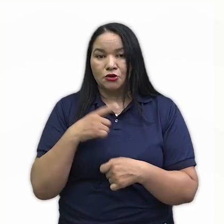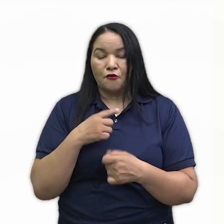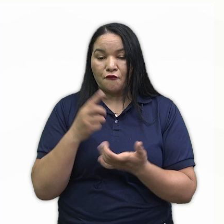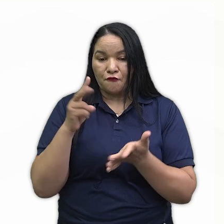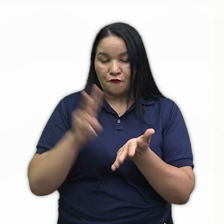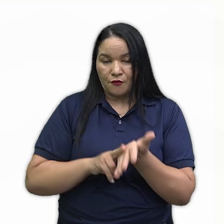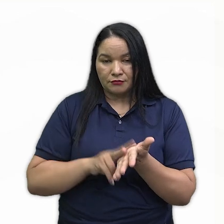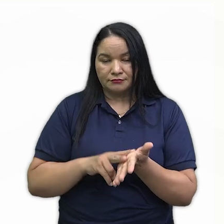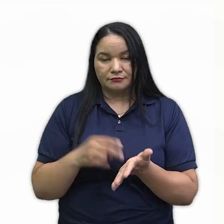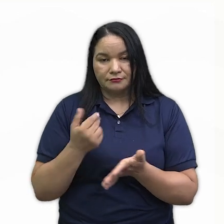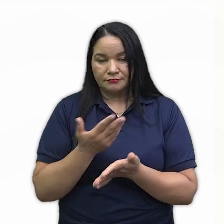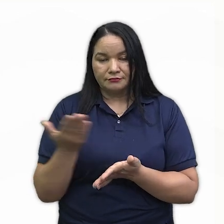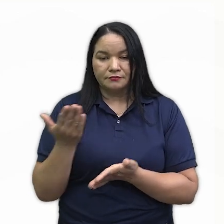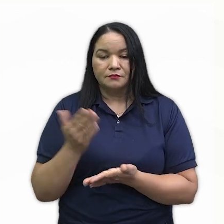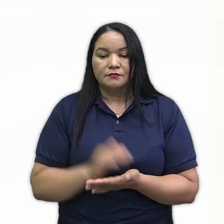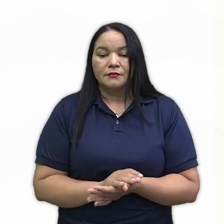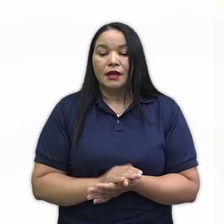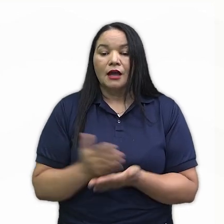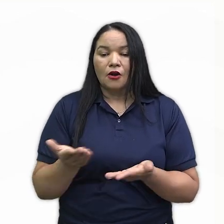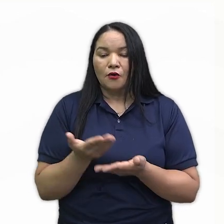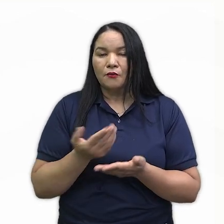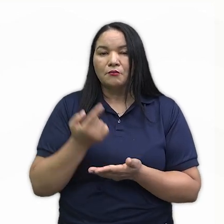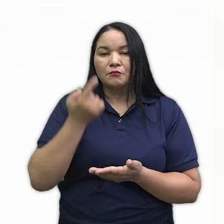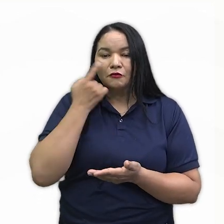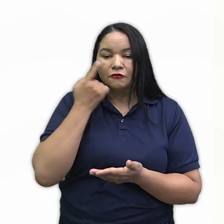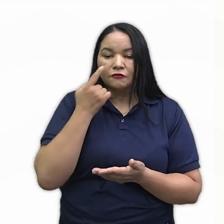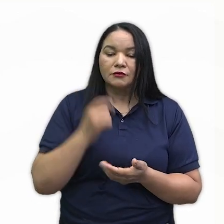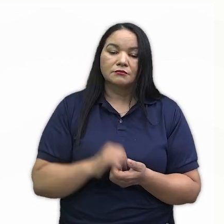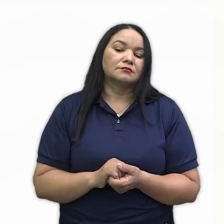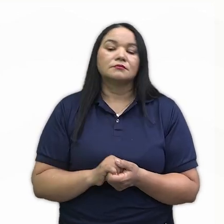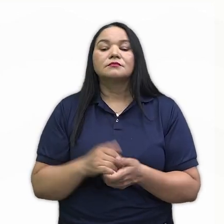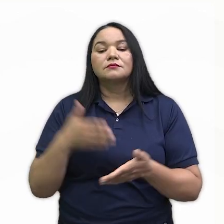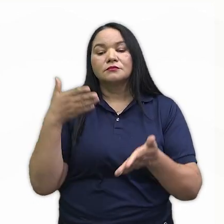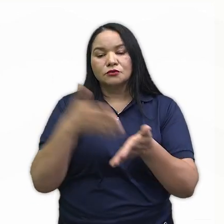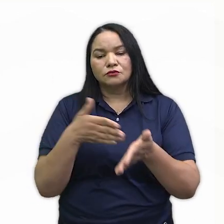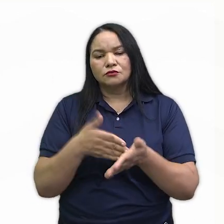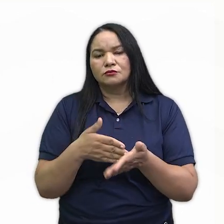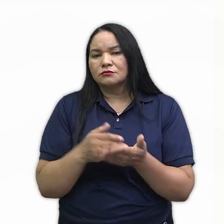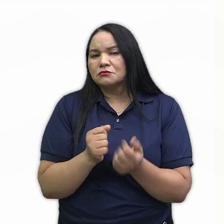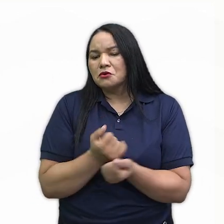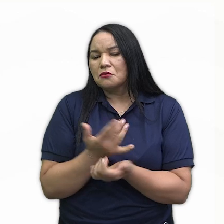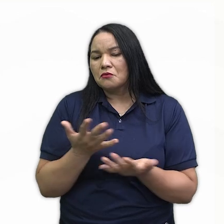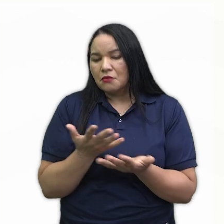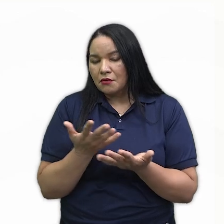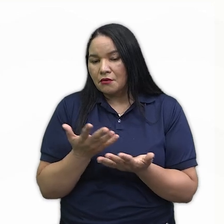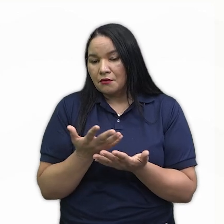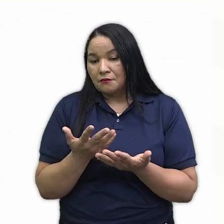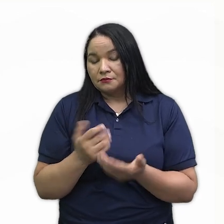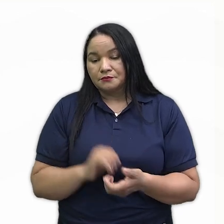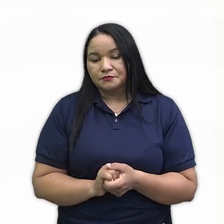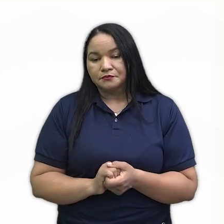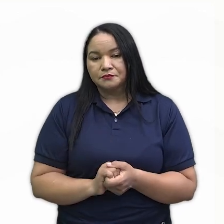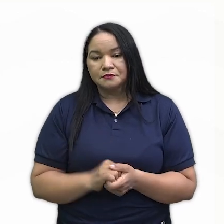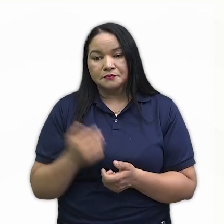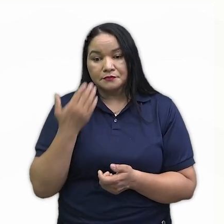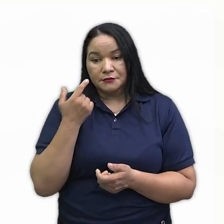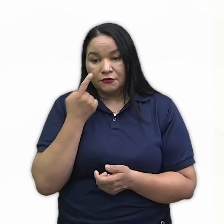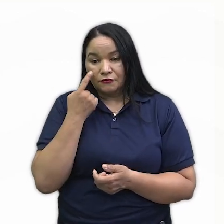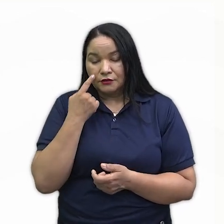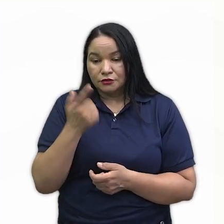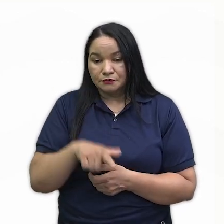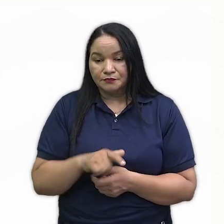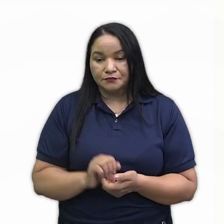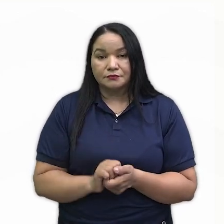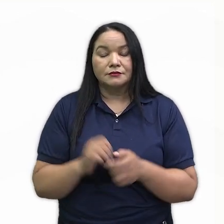bem? Então, aqui nós vamos avaliar quais são essas restrições aí no logaritmo. Mas, para isso, eu trouxe aqui para vocês